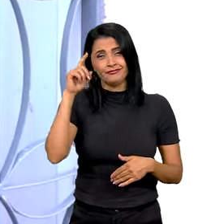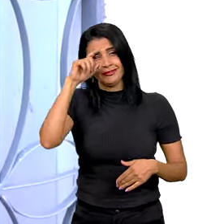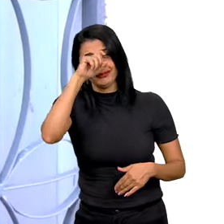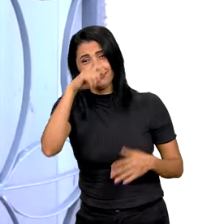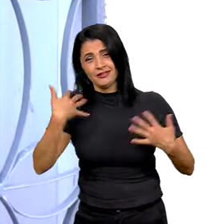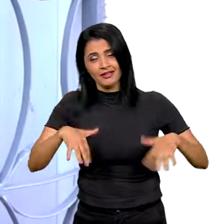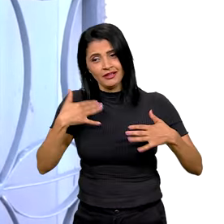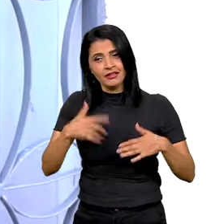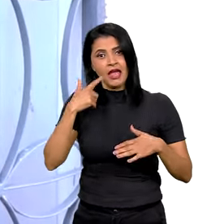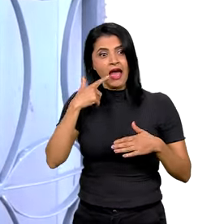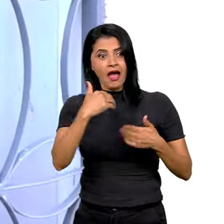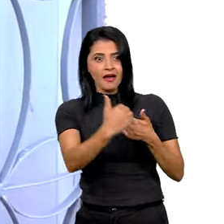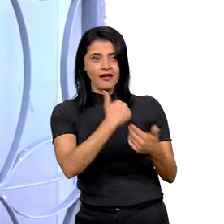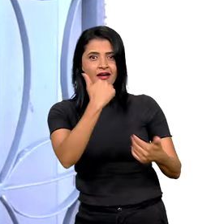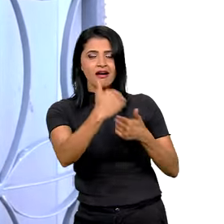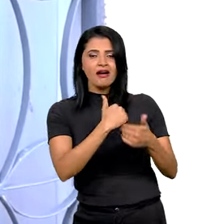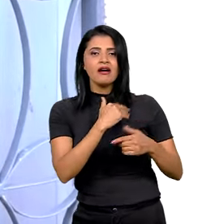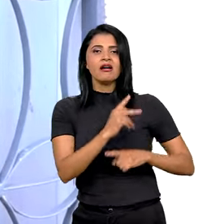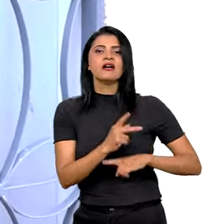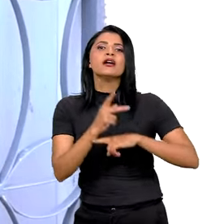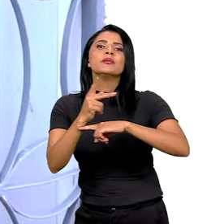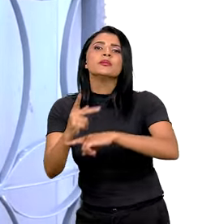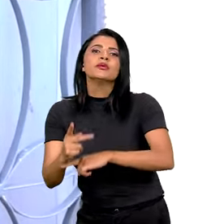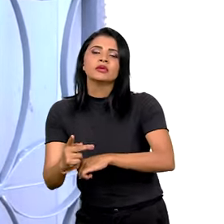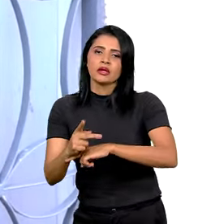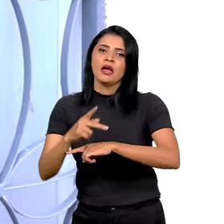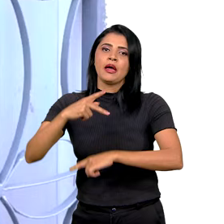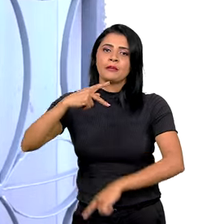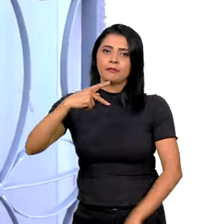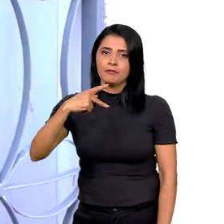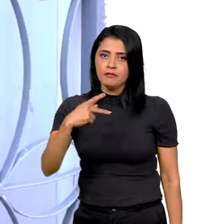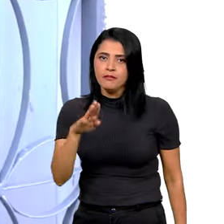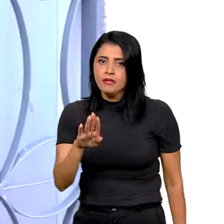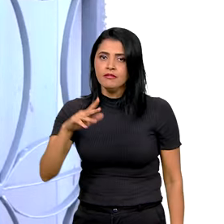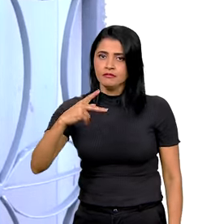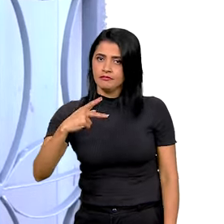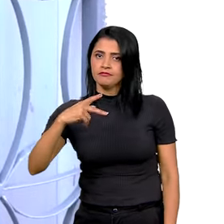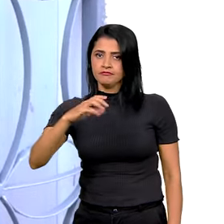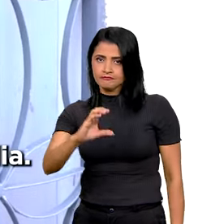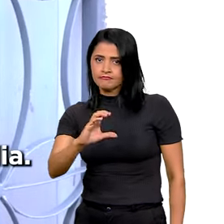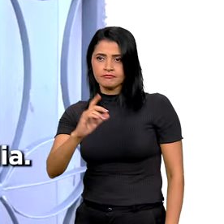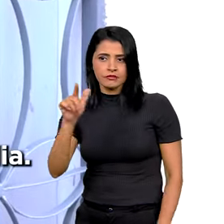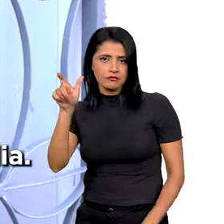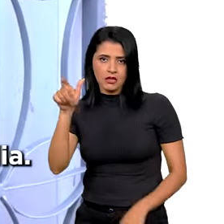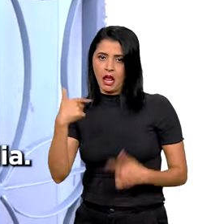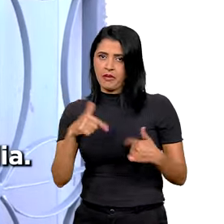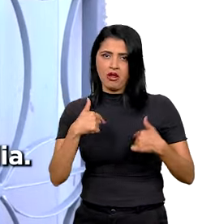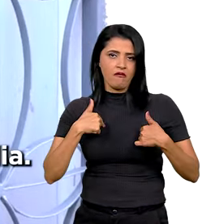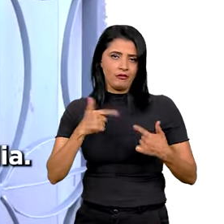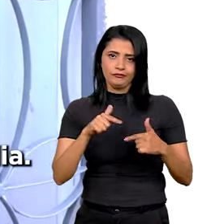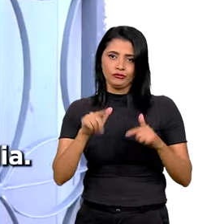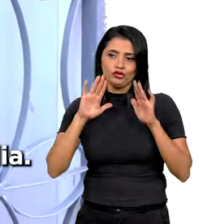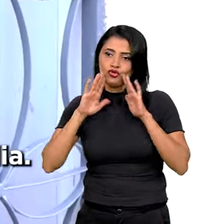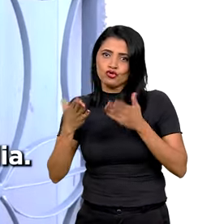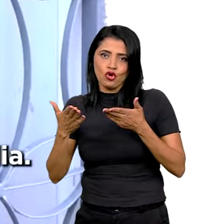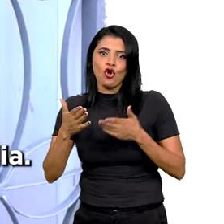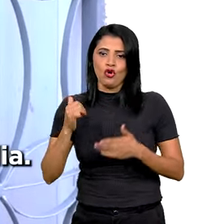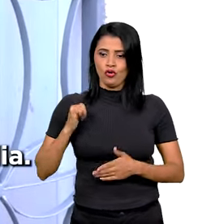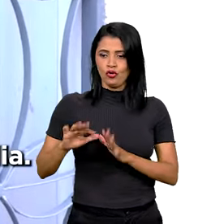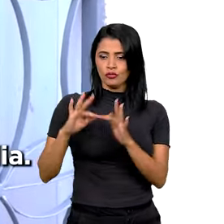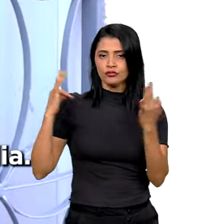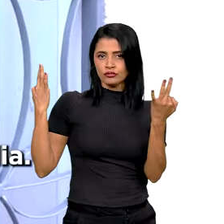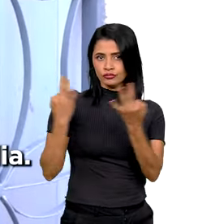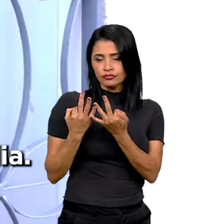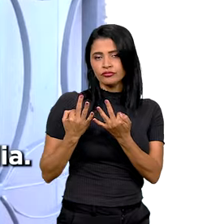coisas foi onde eu fui orientada ir buscar o BPC né já não trabalhava mais só tinha o